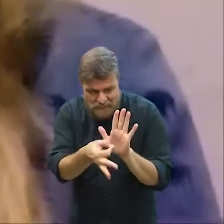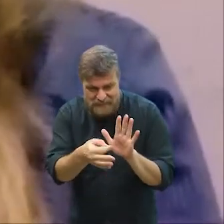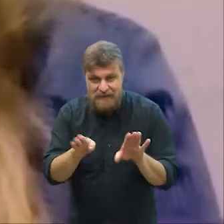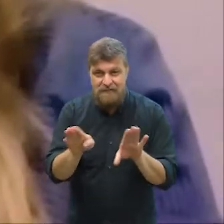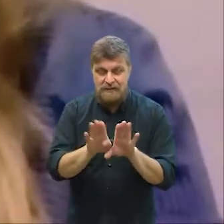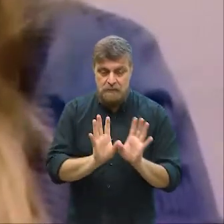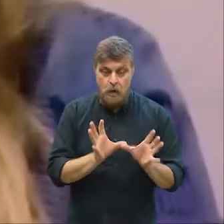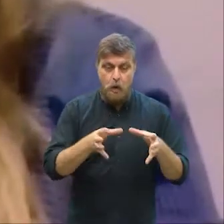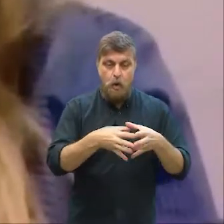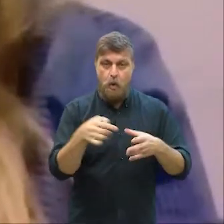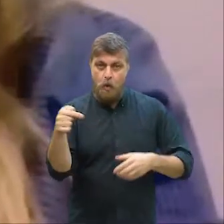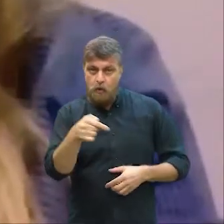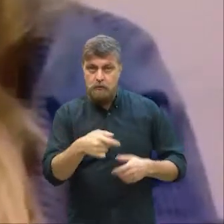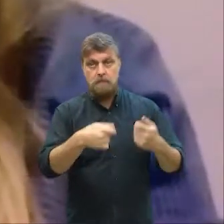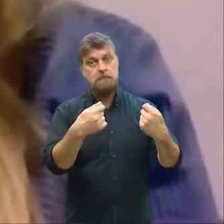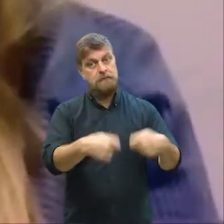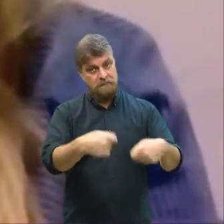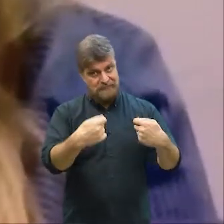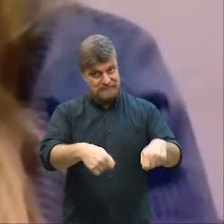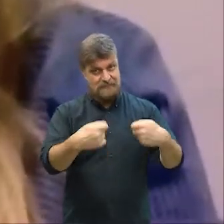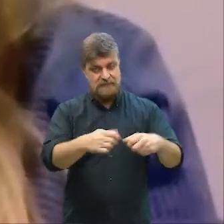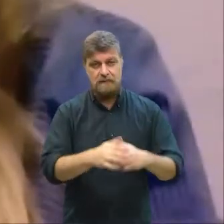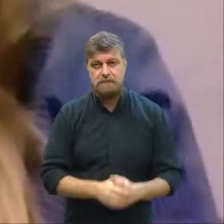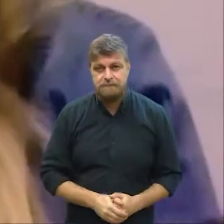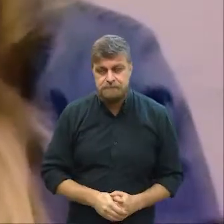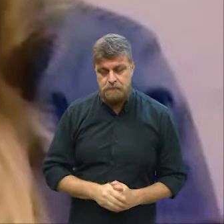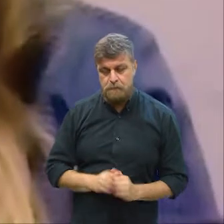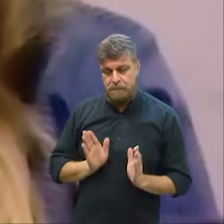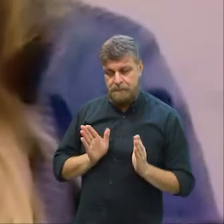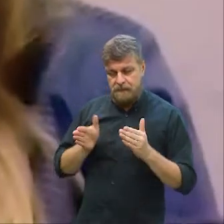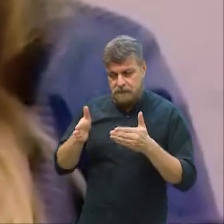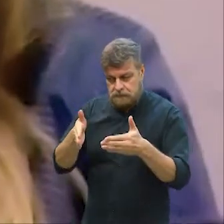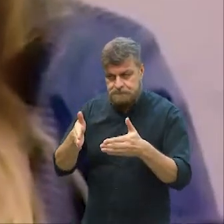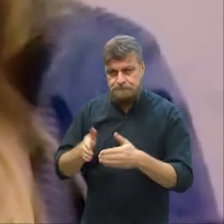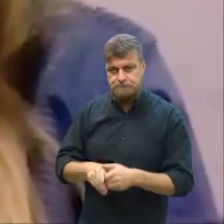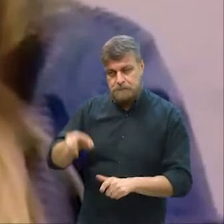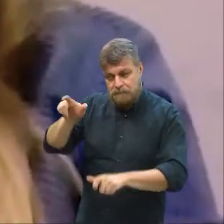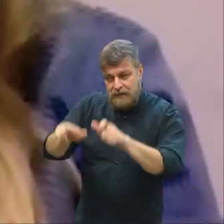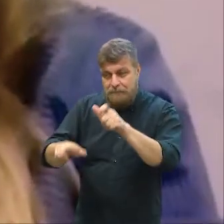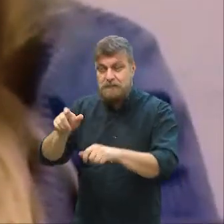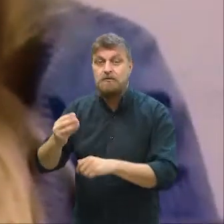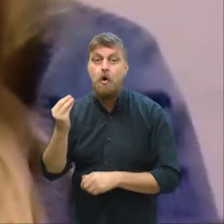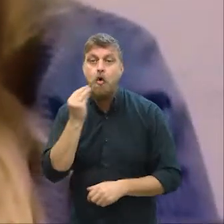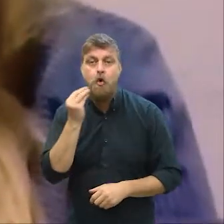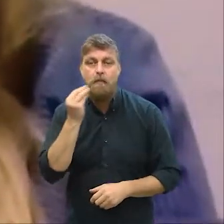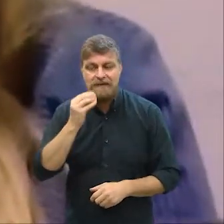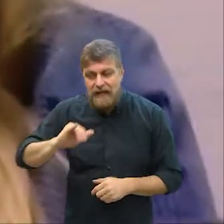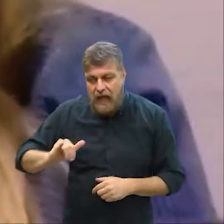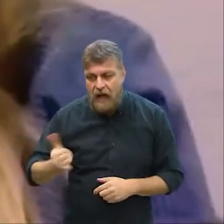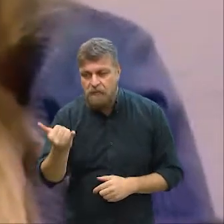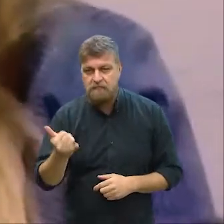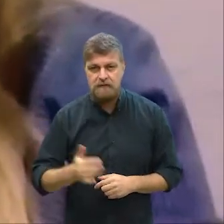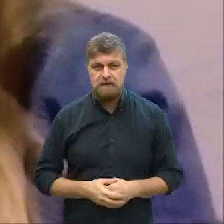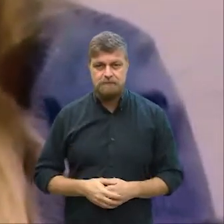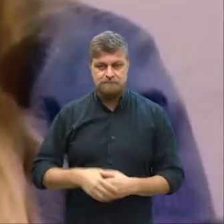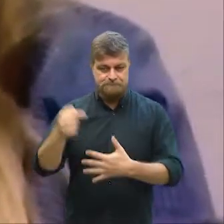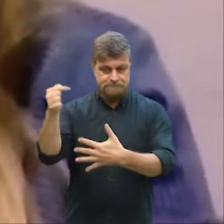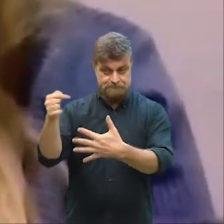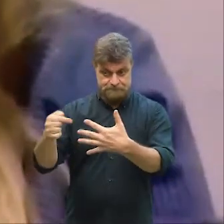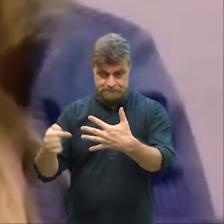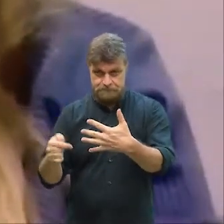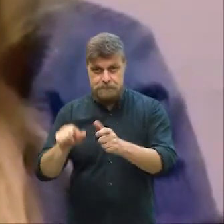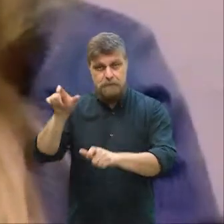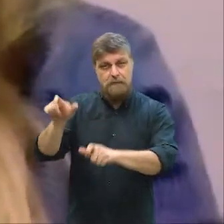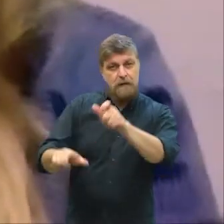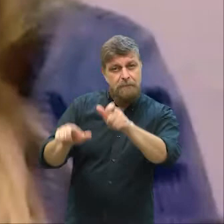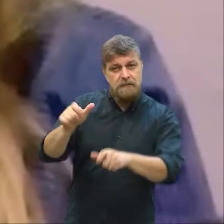e também de um grupo que começou a empreender por necessidade. Em relação ao grupo que começou a empreender por oportunidade, é exatamente o que você pontuou,